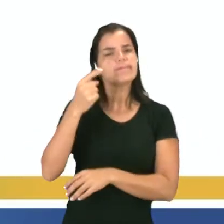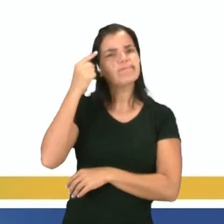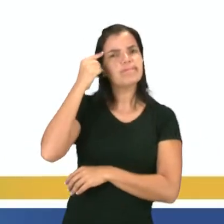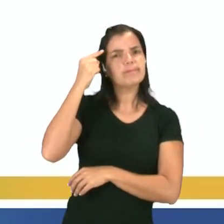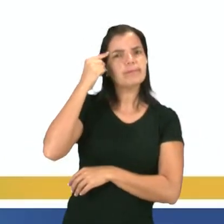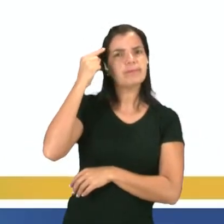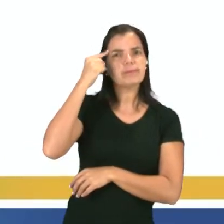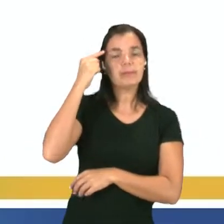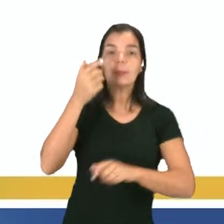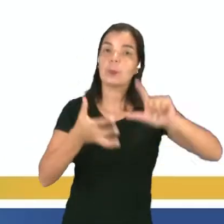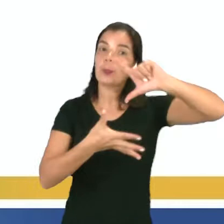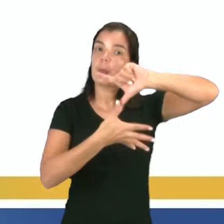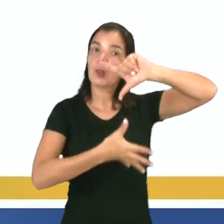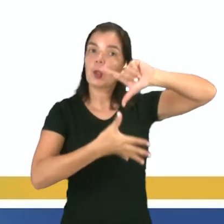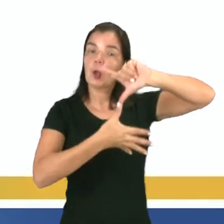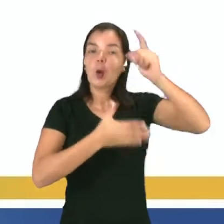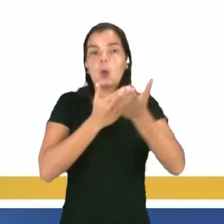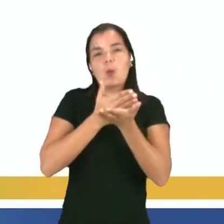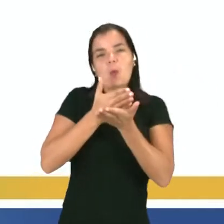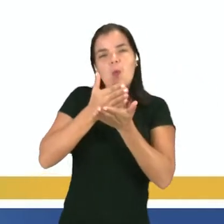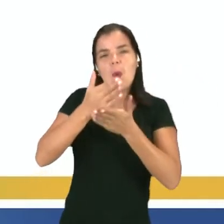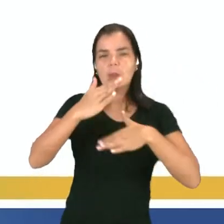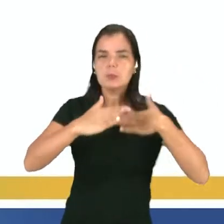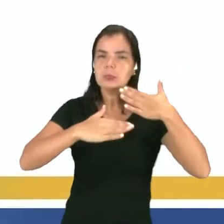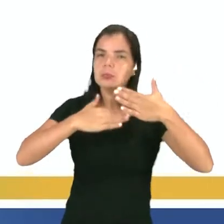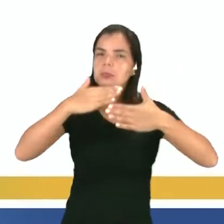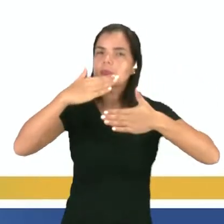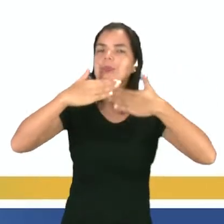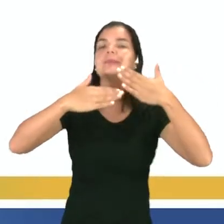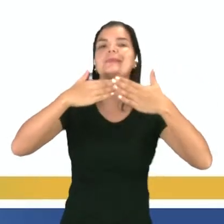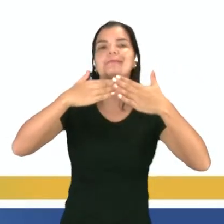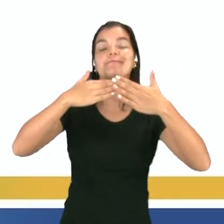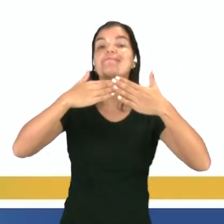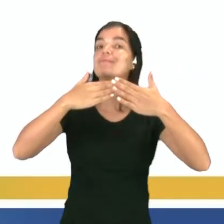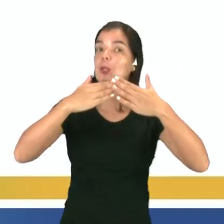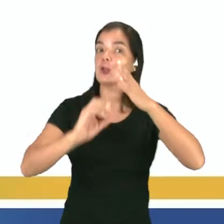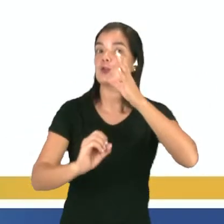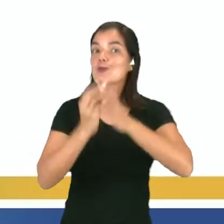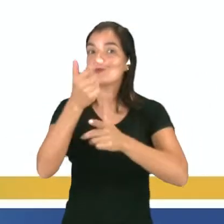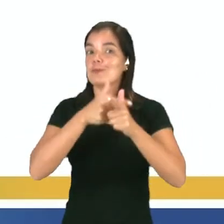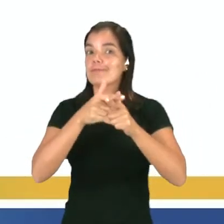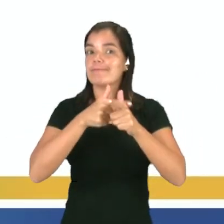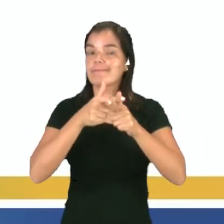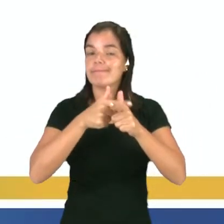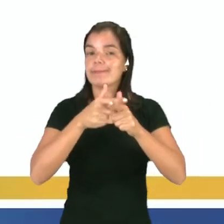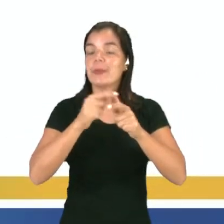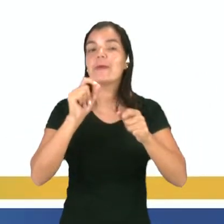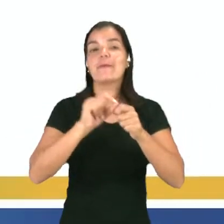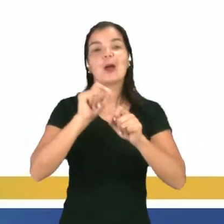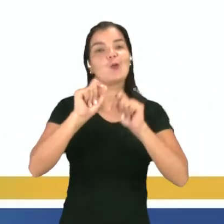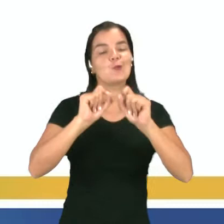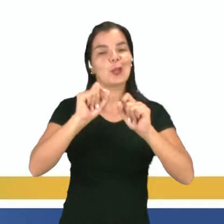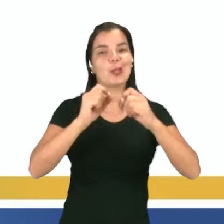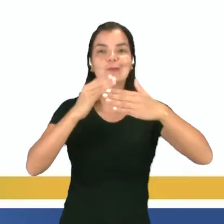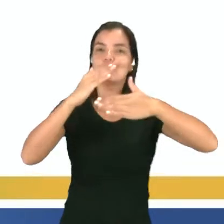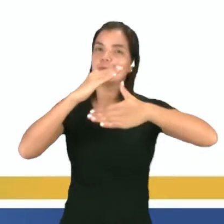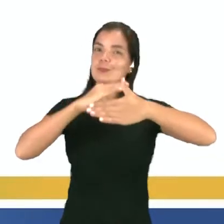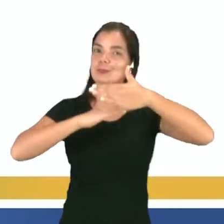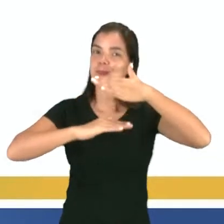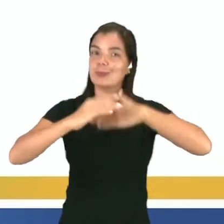pensa que a América Latina começa a se desenvolver, começam a surgir problemas que levam a uma